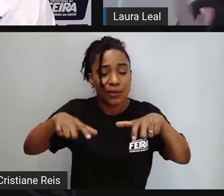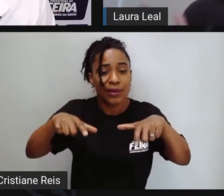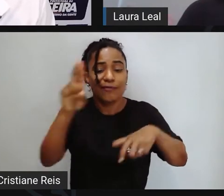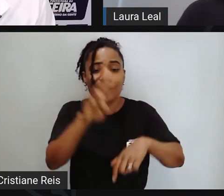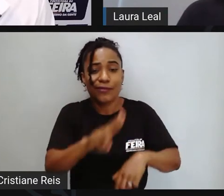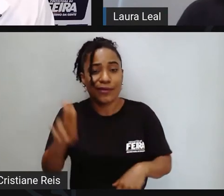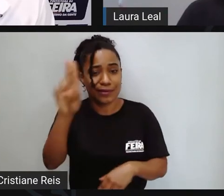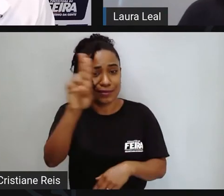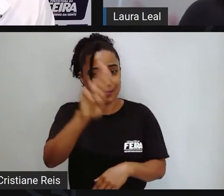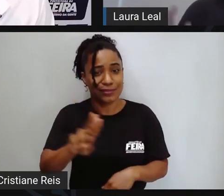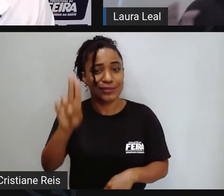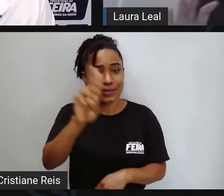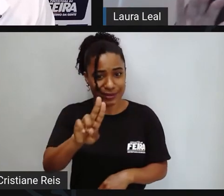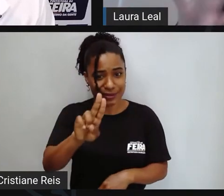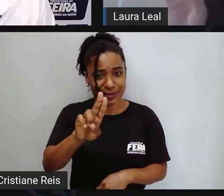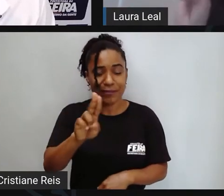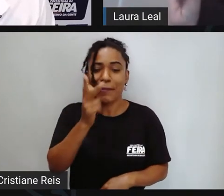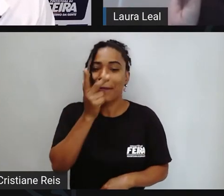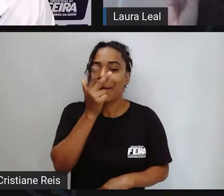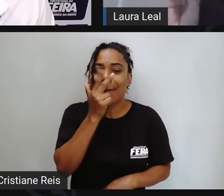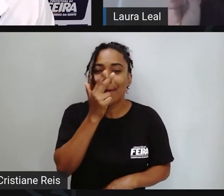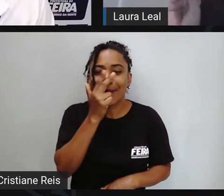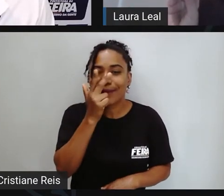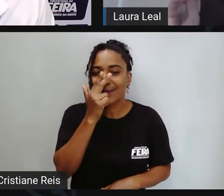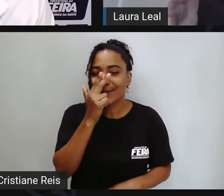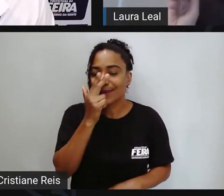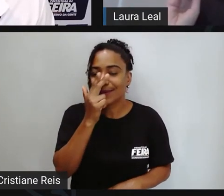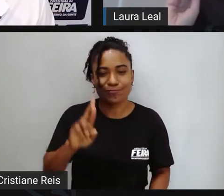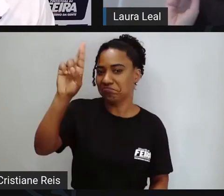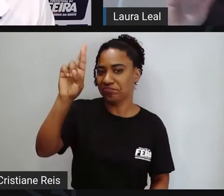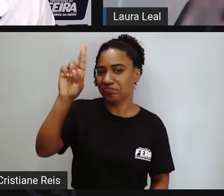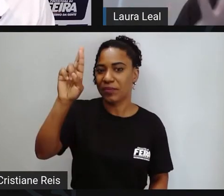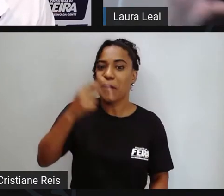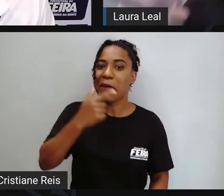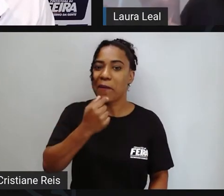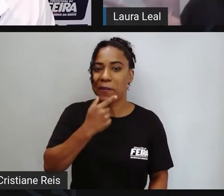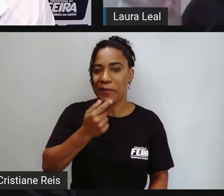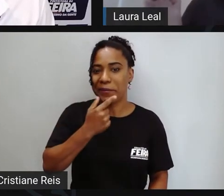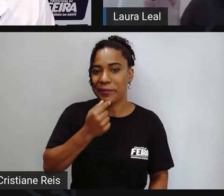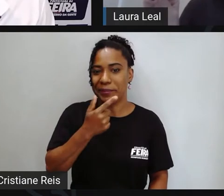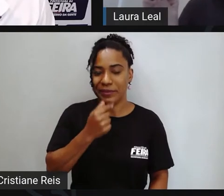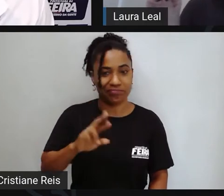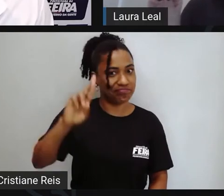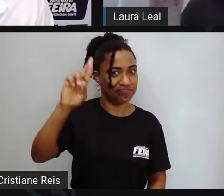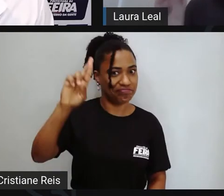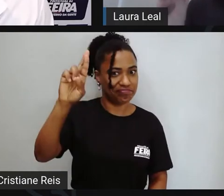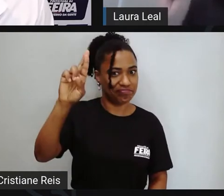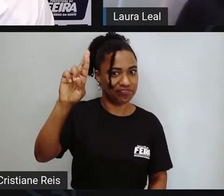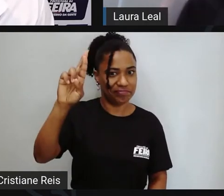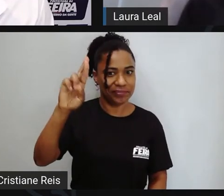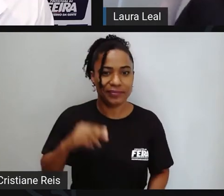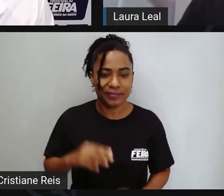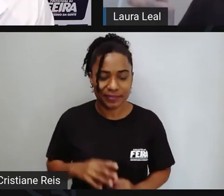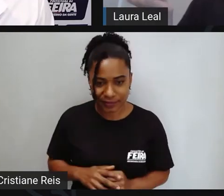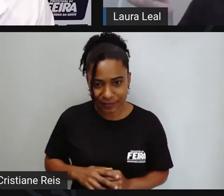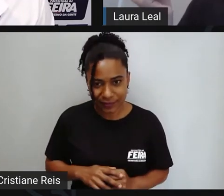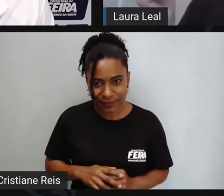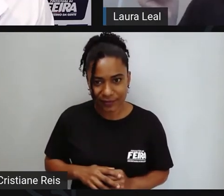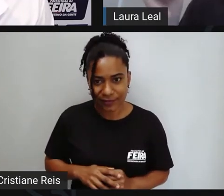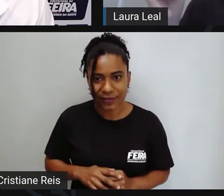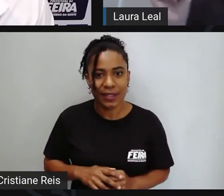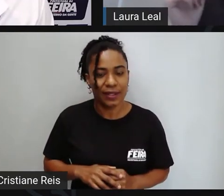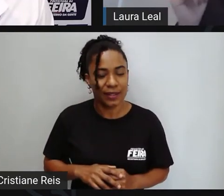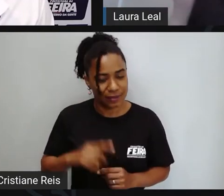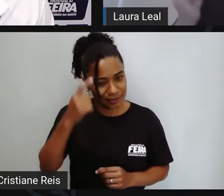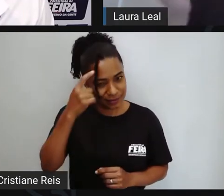ambiente muito masculino, né? Vamos fazer um exercício aqui. Se eu pedir para todos vocês pensarem na imagem de um